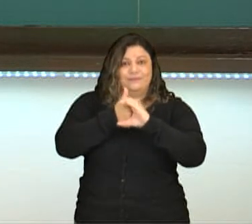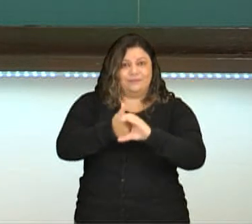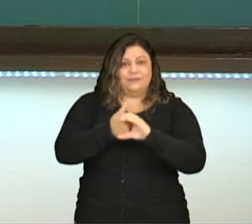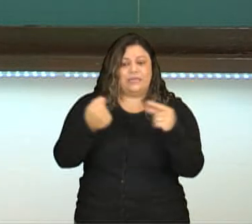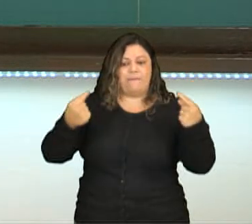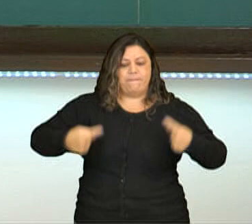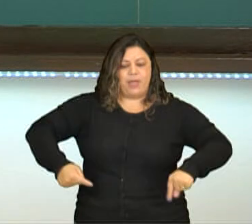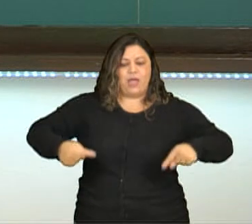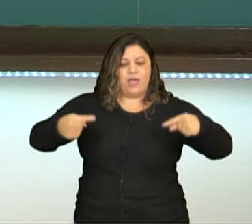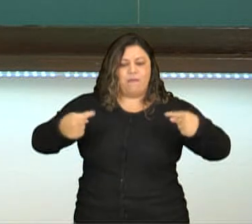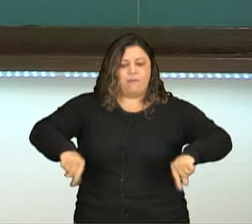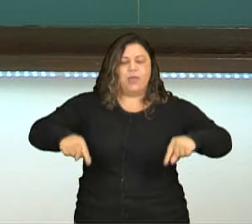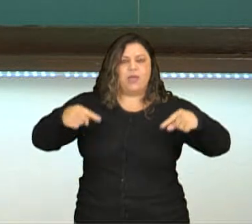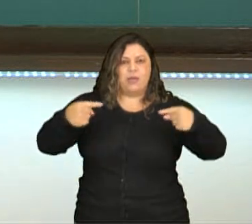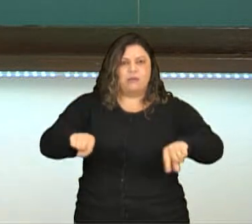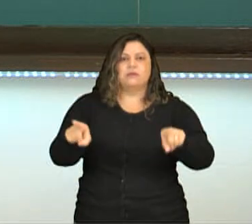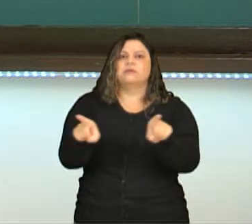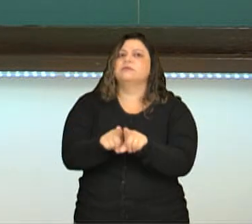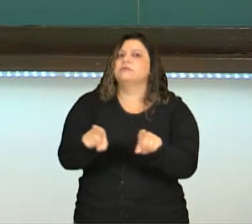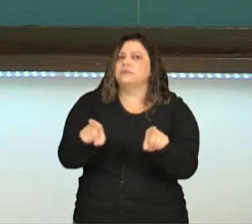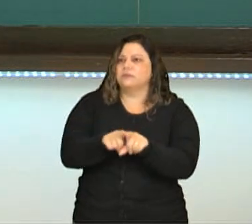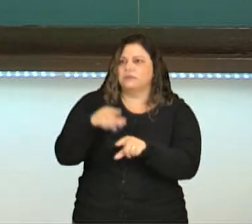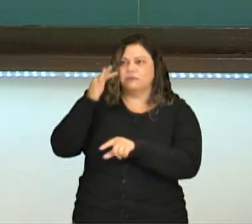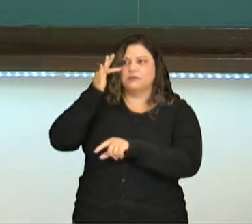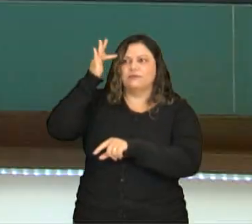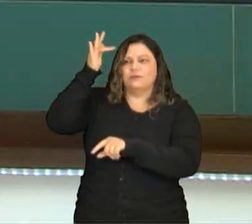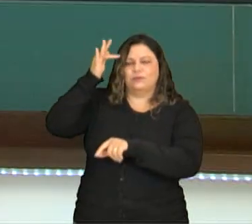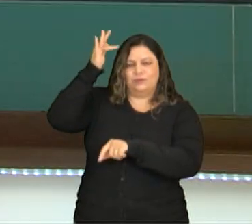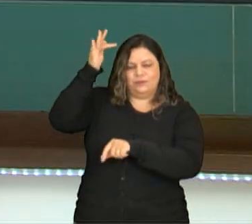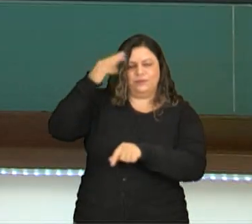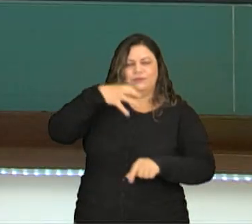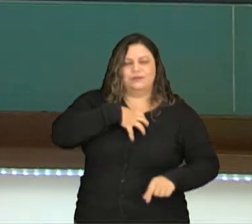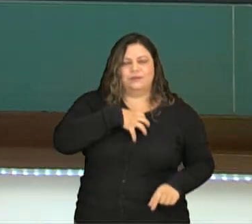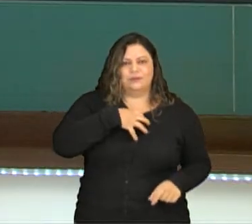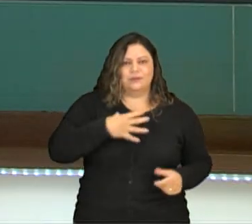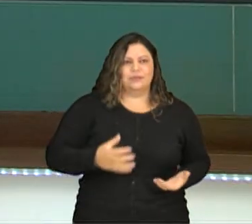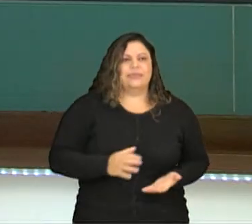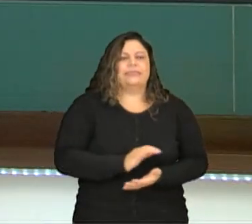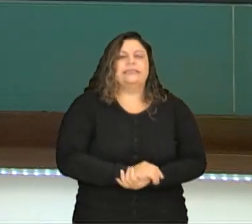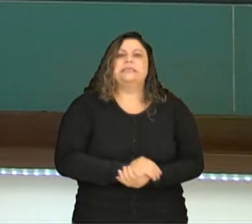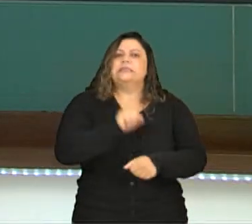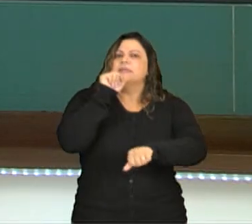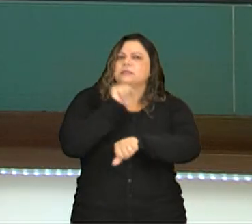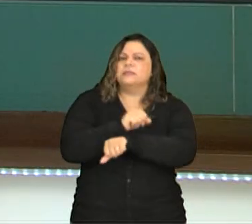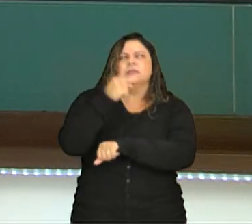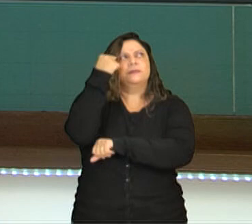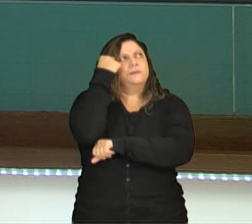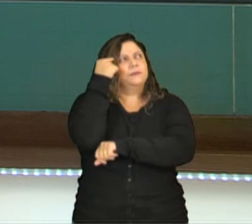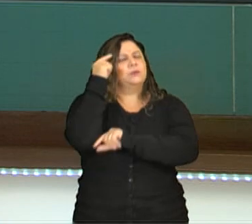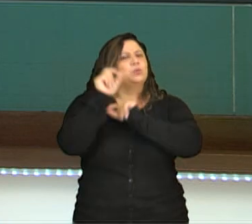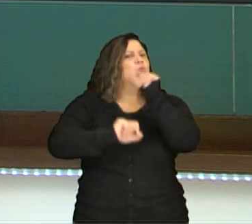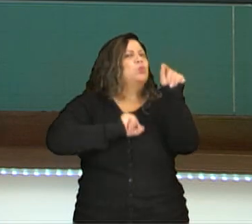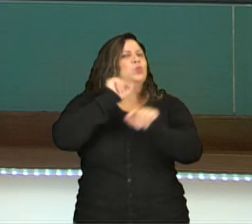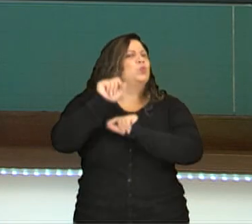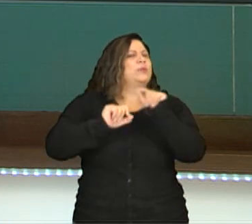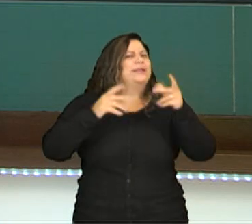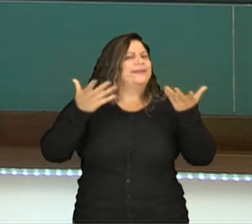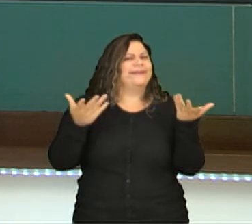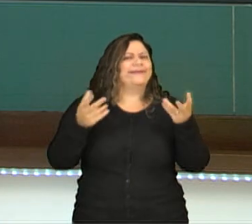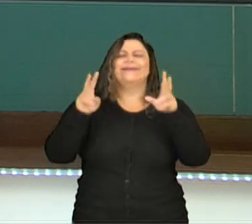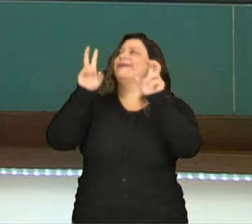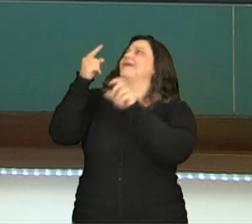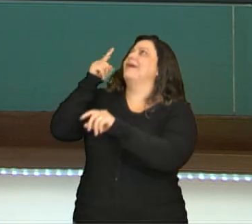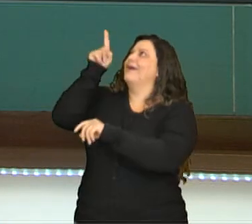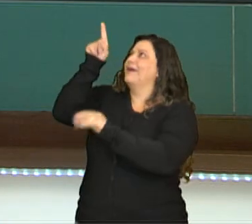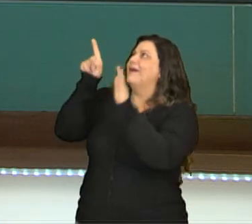vai partir também da filosofia nesse sentido. Então, para pensar aí, o que é uma heresia? Escreve aí no seu caderno